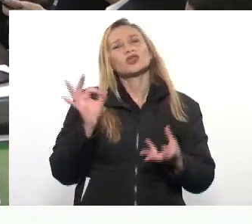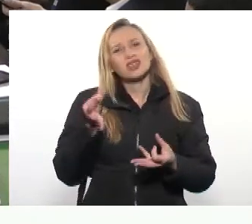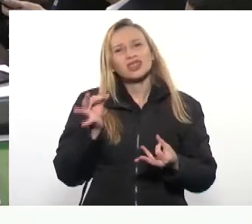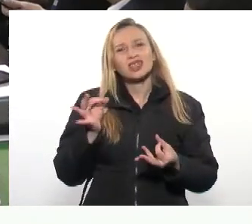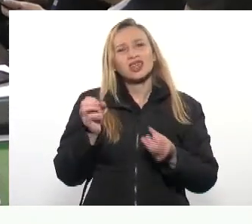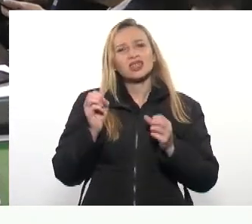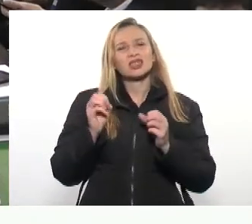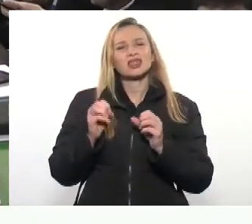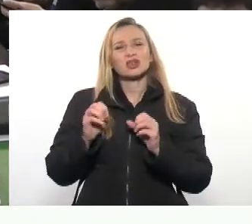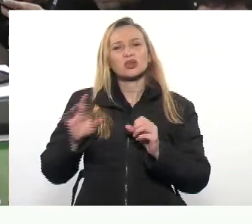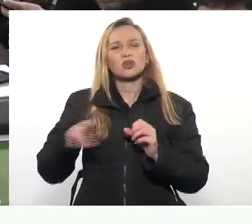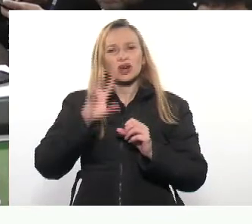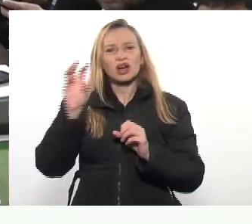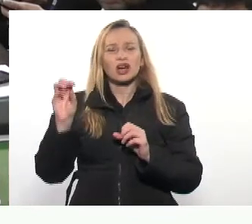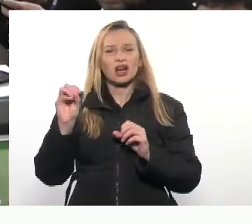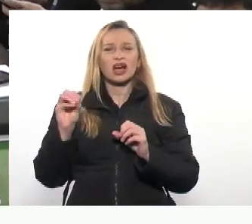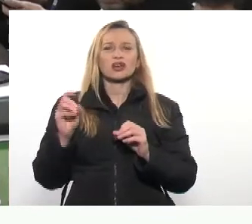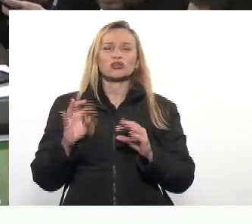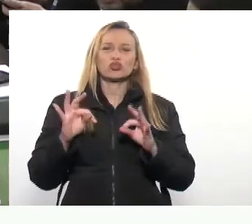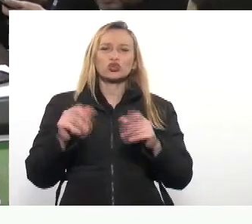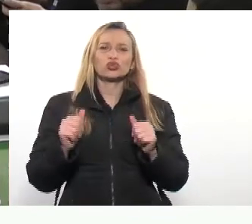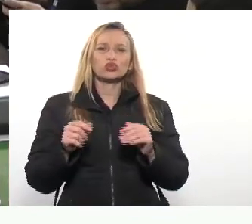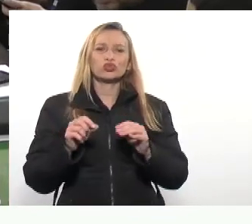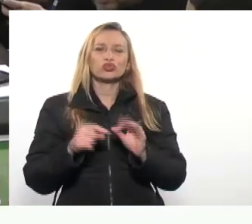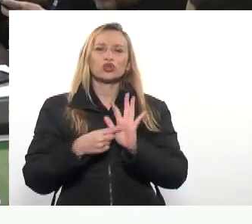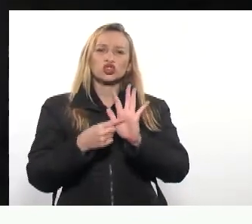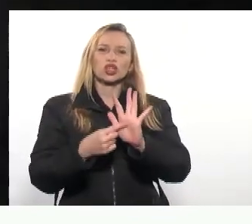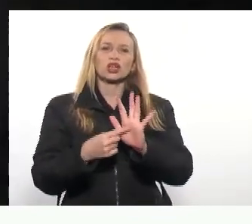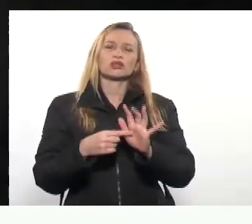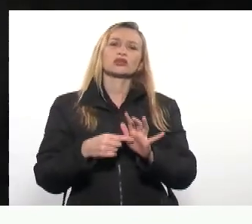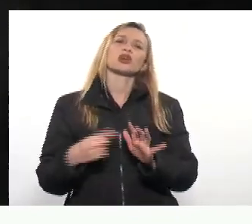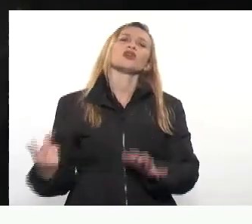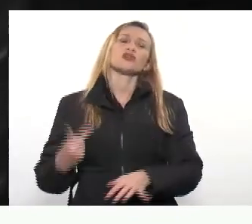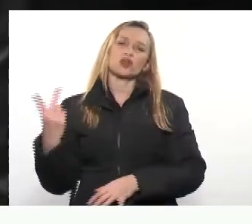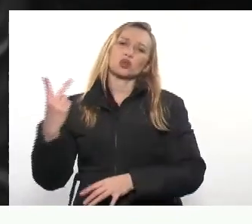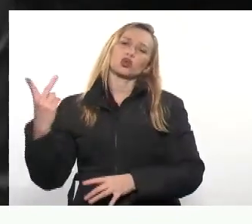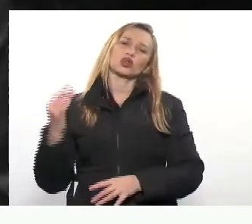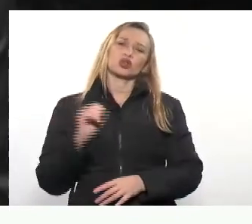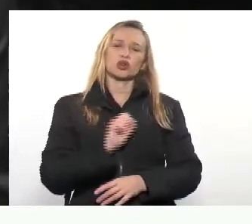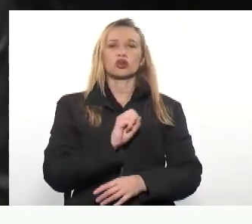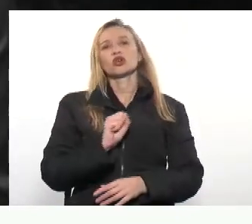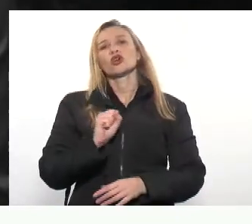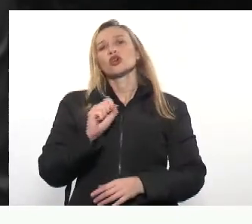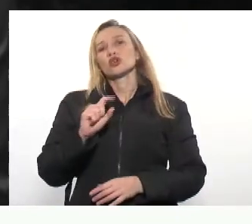com transparência dos critérios de tarifa social.